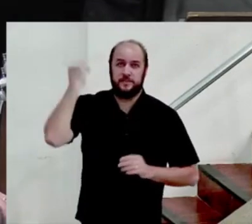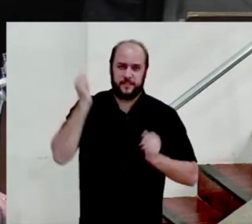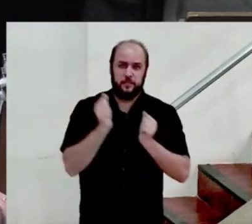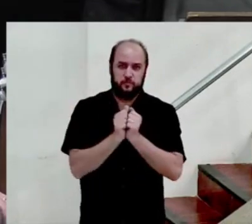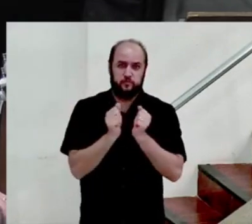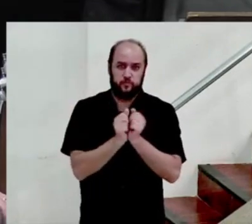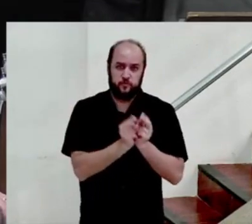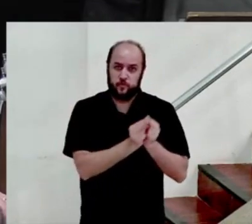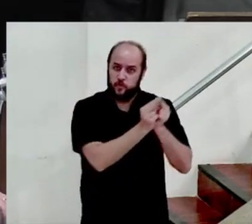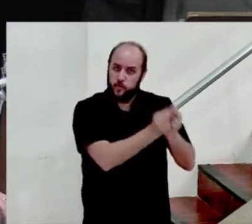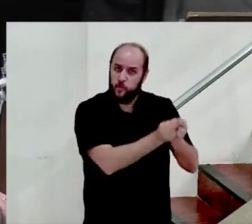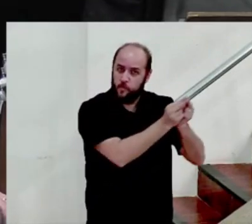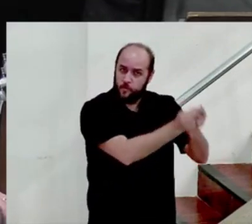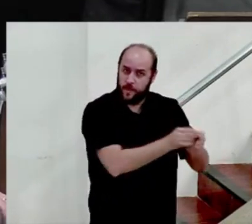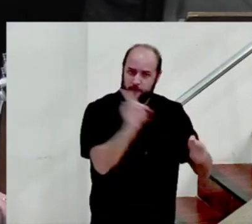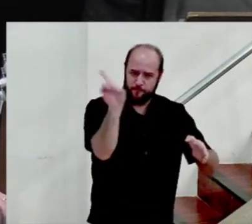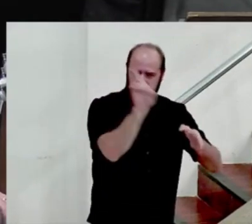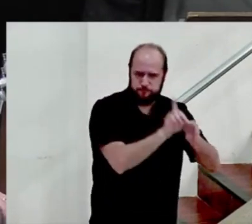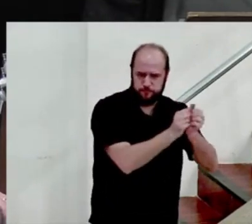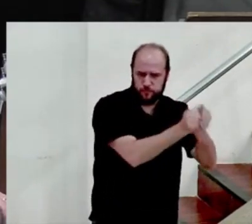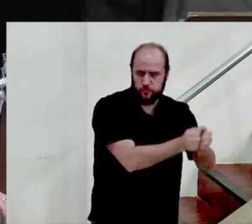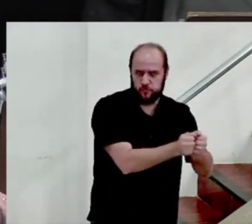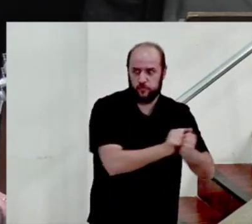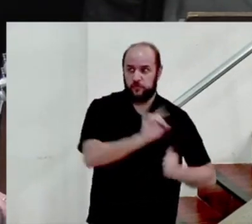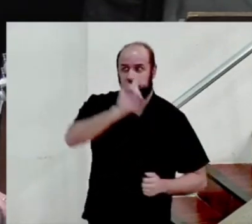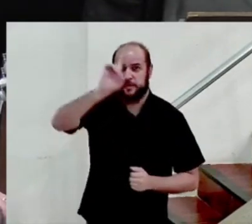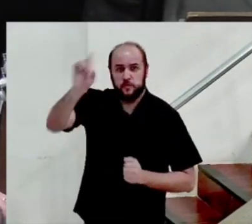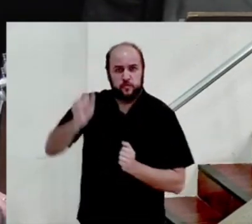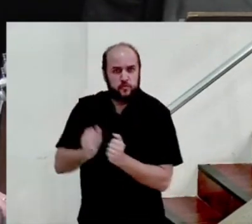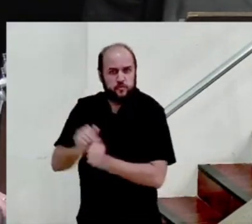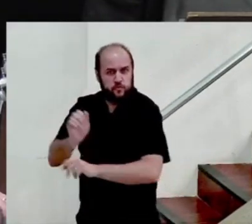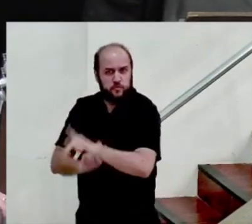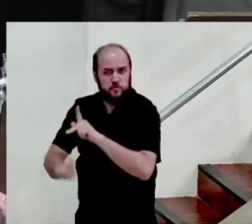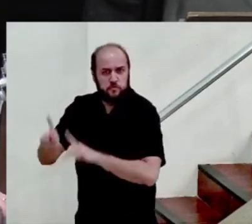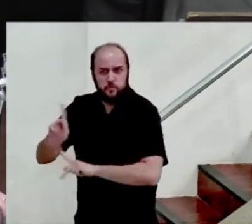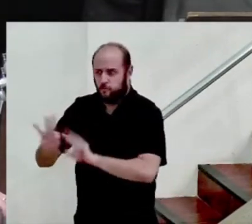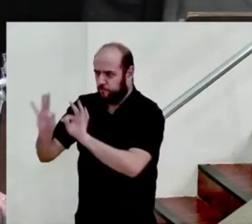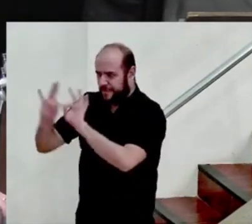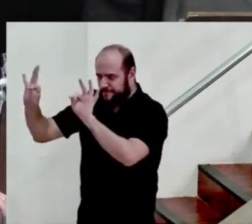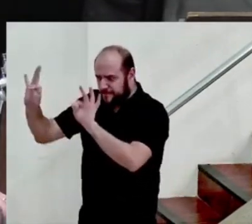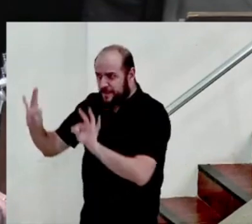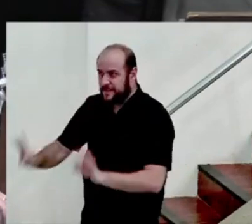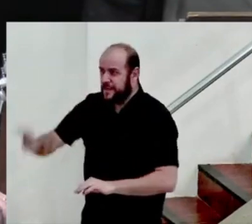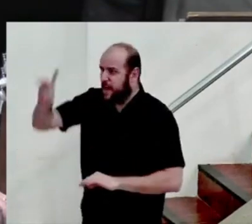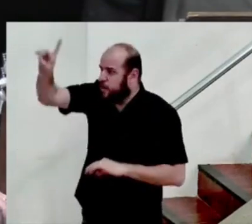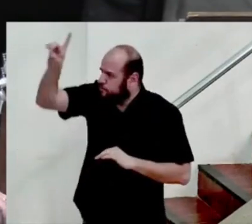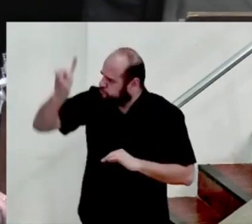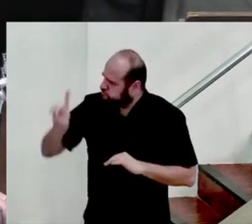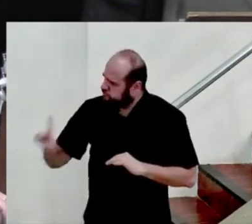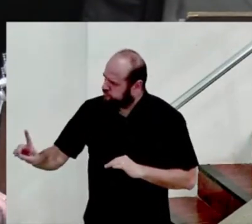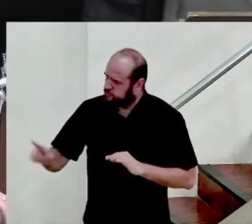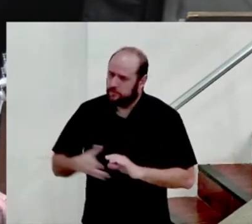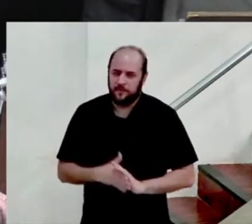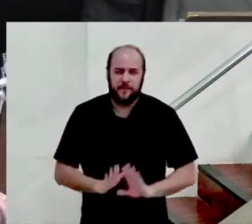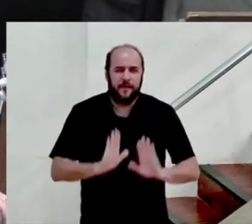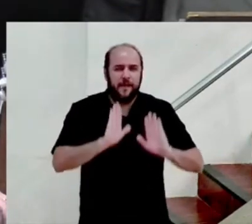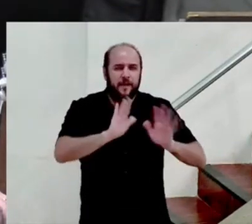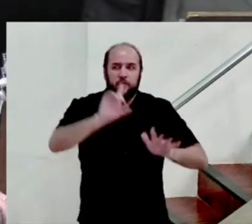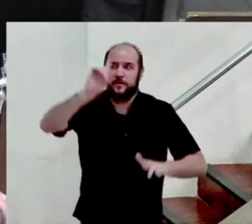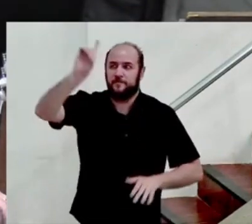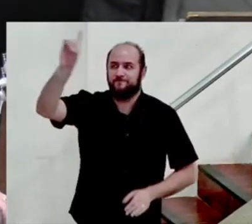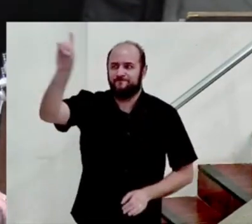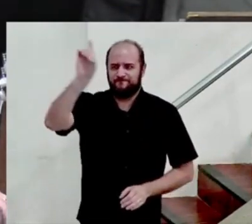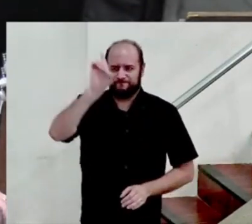da arca, assim como um dia Deus habitou no meio do povo de Israel num tabernáculo e num templo, agora Ele habita